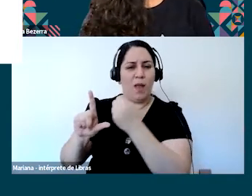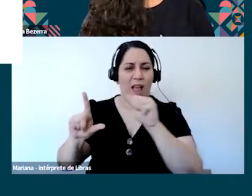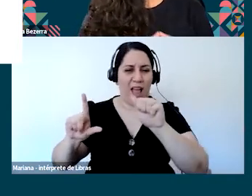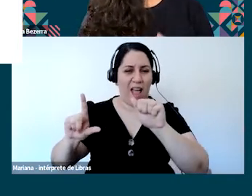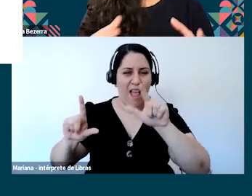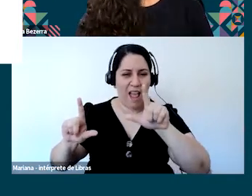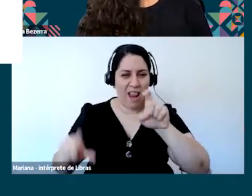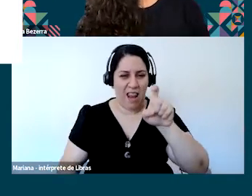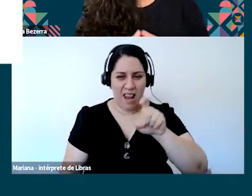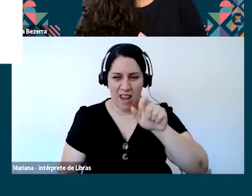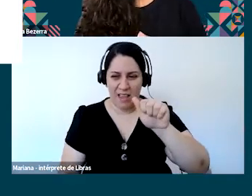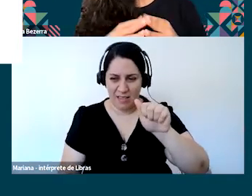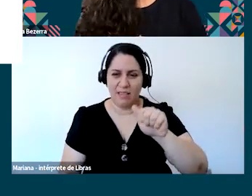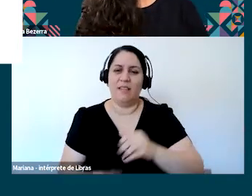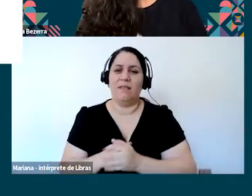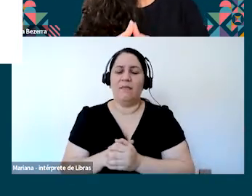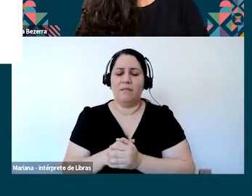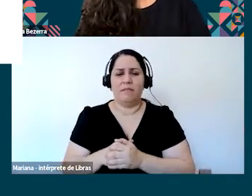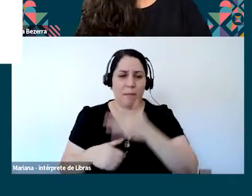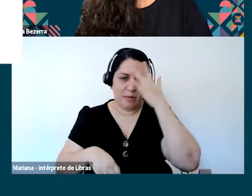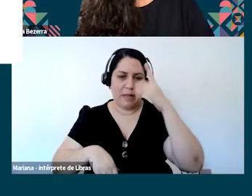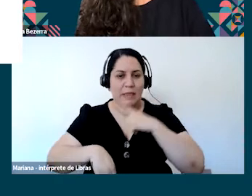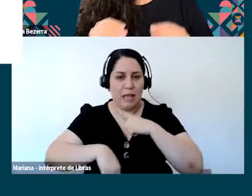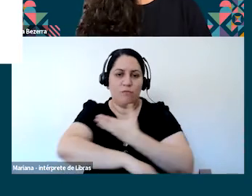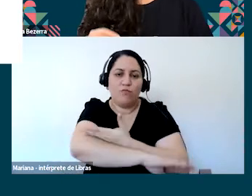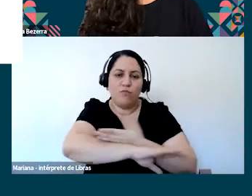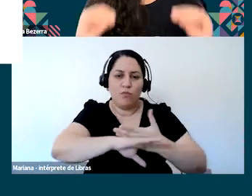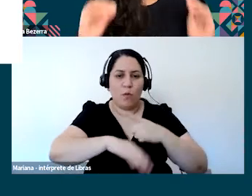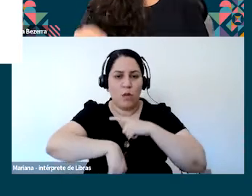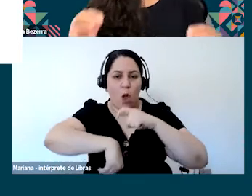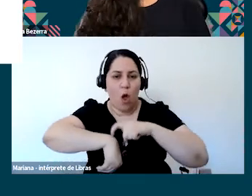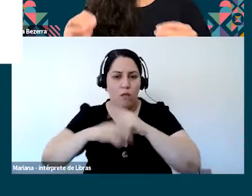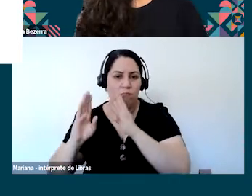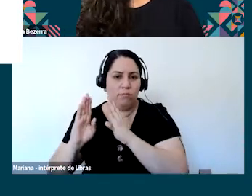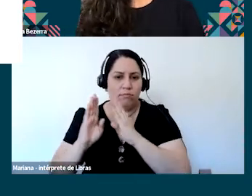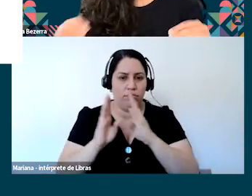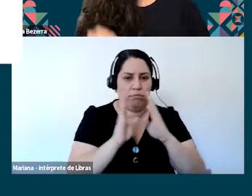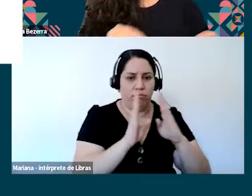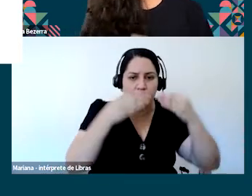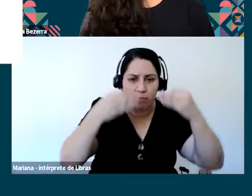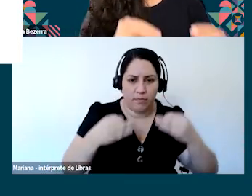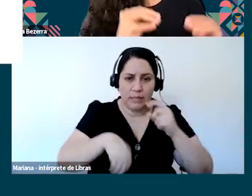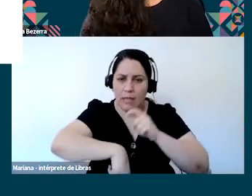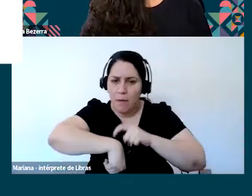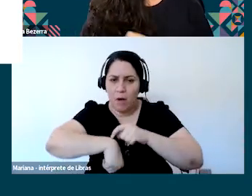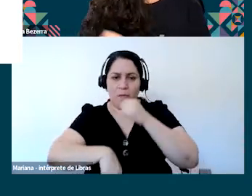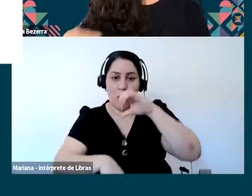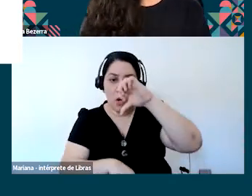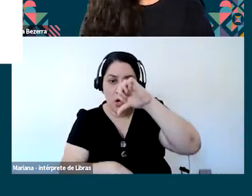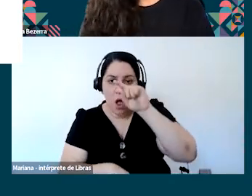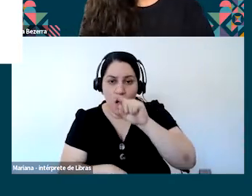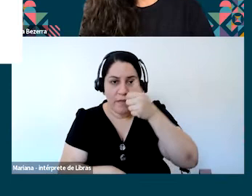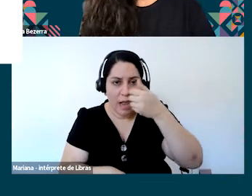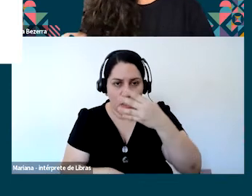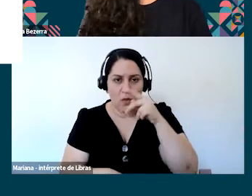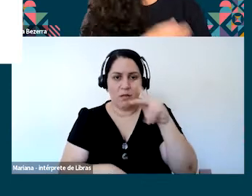elas precisam seguir uma rotina muito pontual. Ou seja, de 9h14 da manhã, ela precisa estar sentada na mesa para